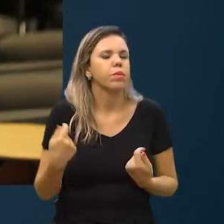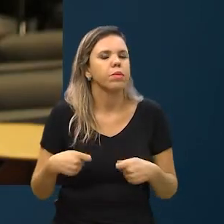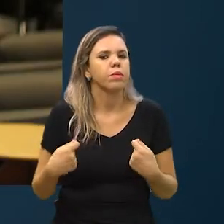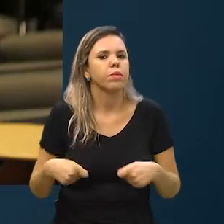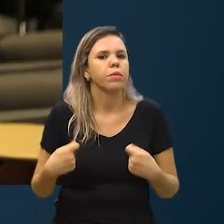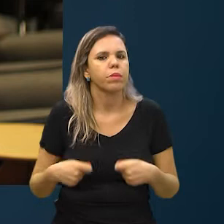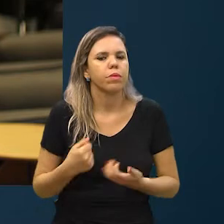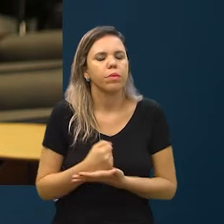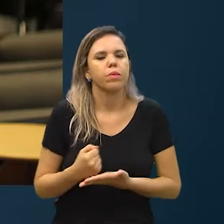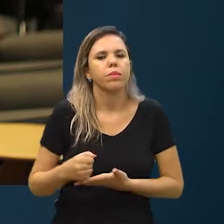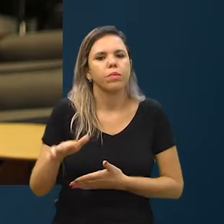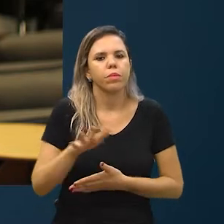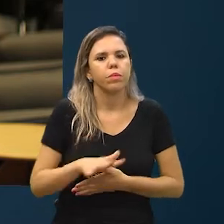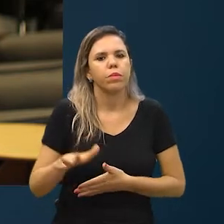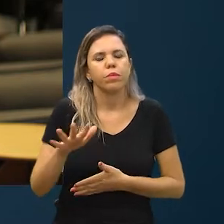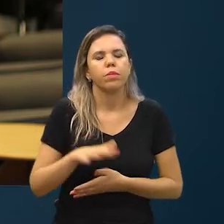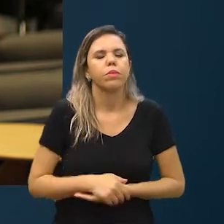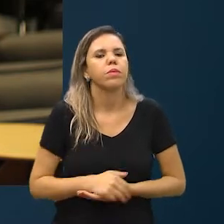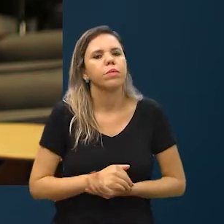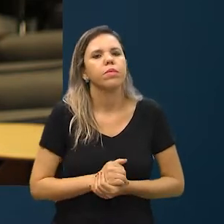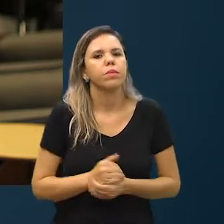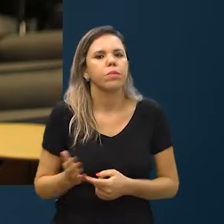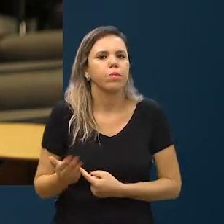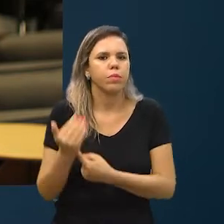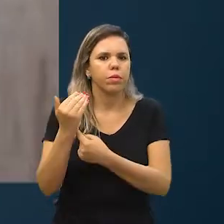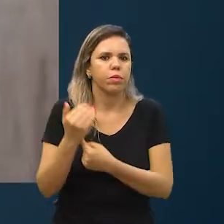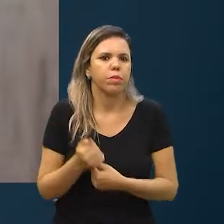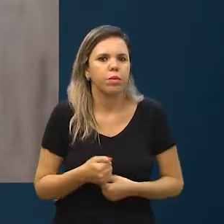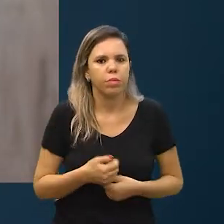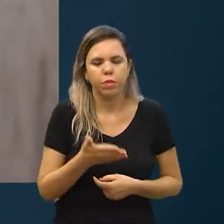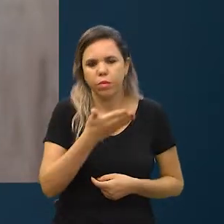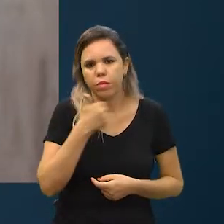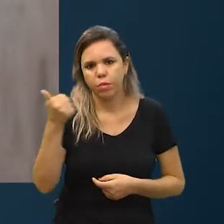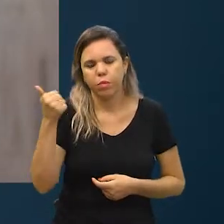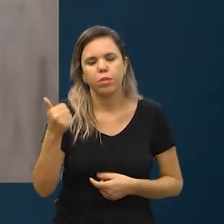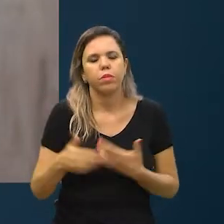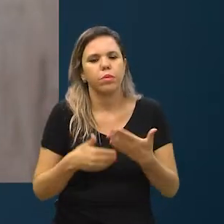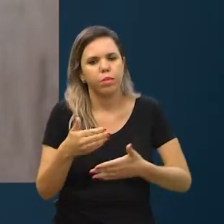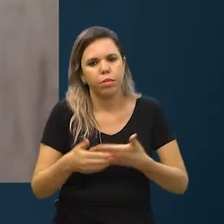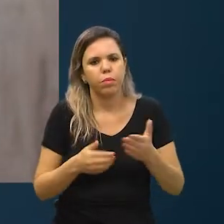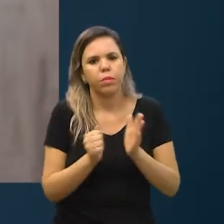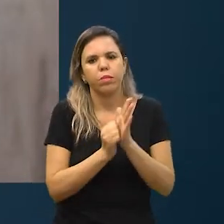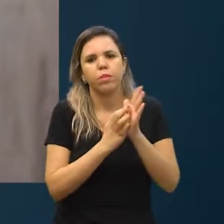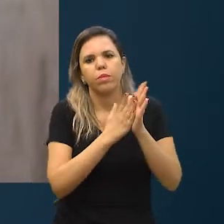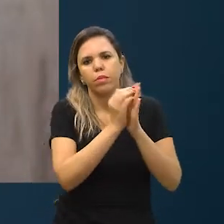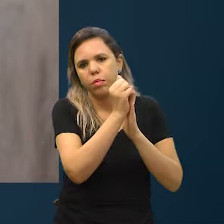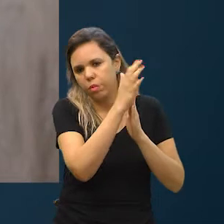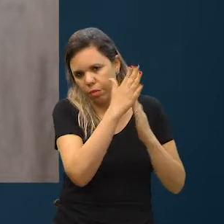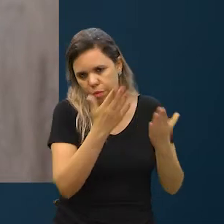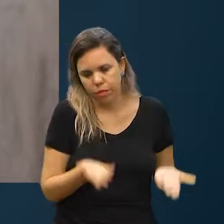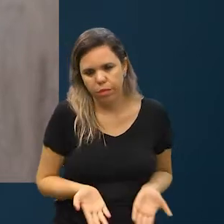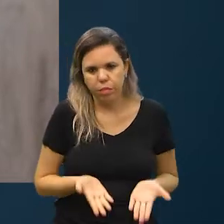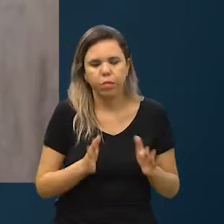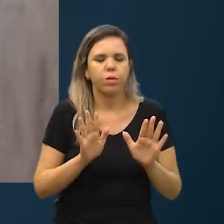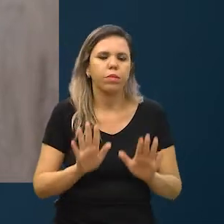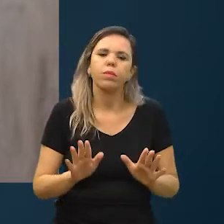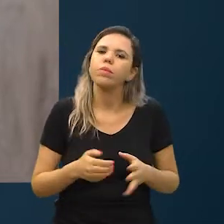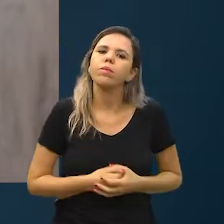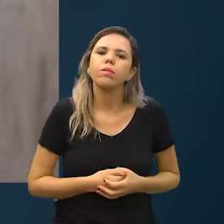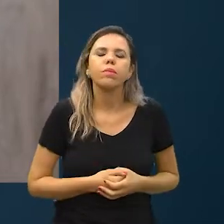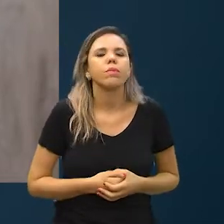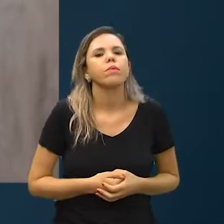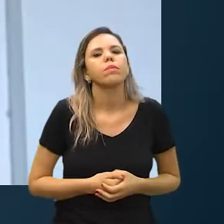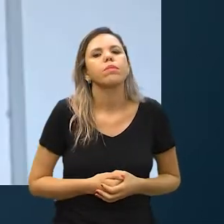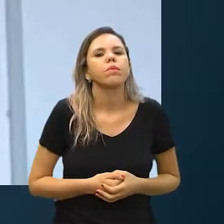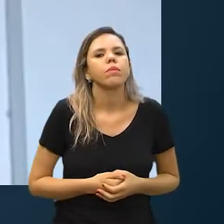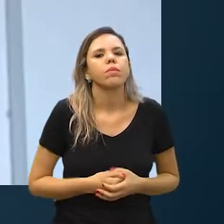acabam precisando de contratos, precisando de tecnologias que vão melhorar os seus processos burocráticos. Então, apesar da gente